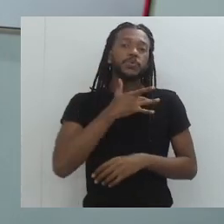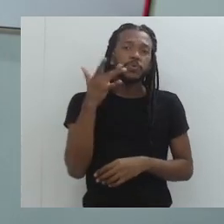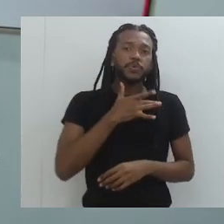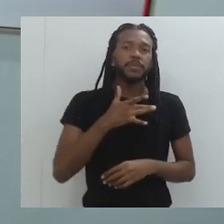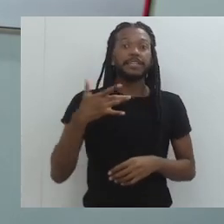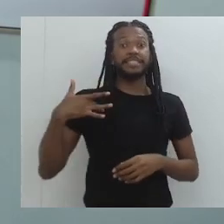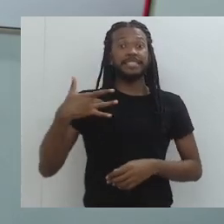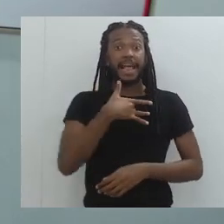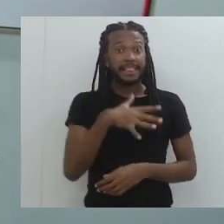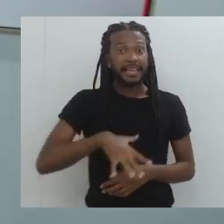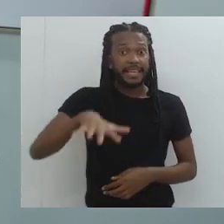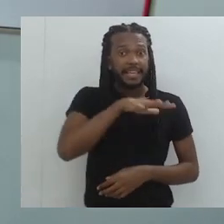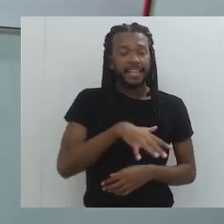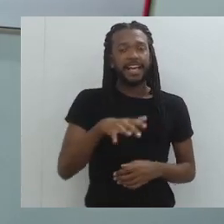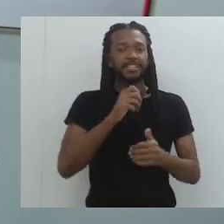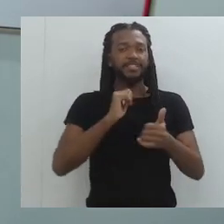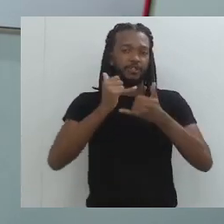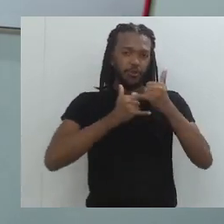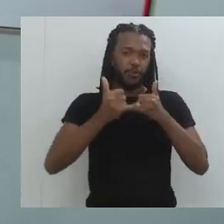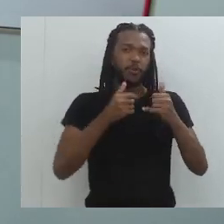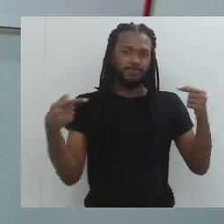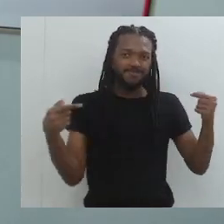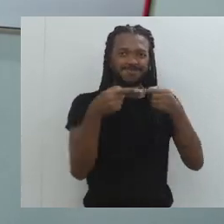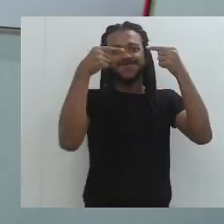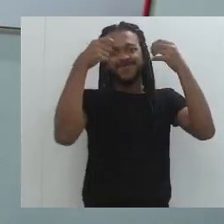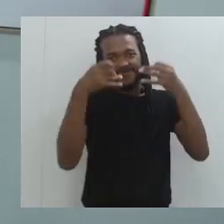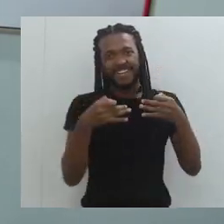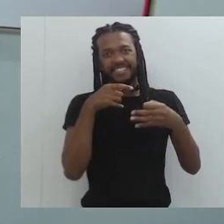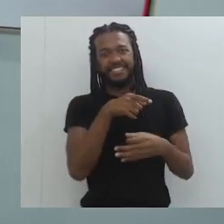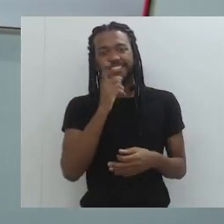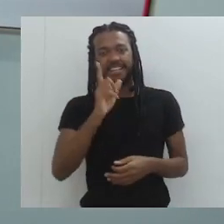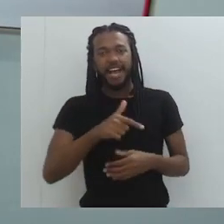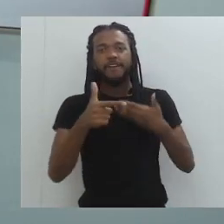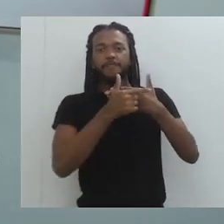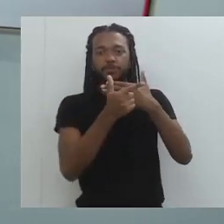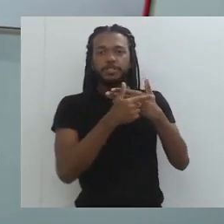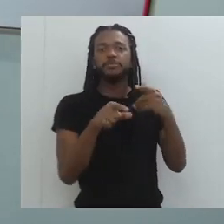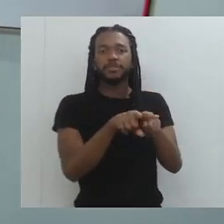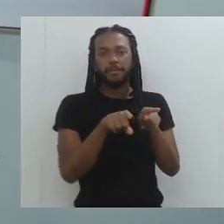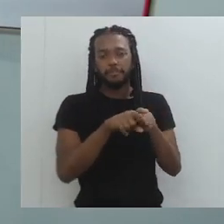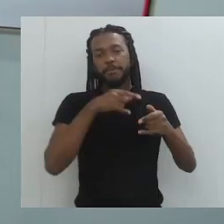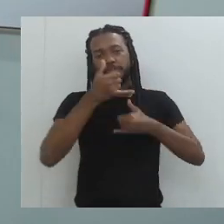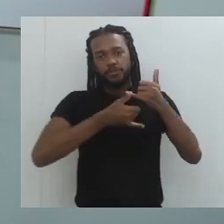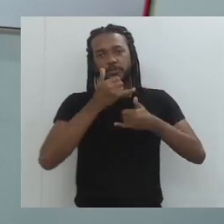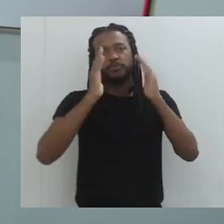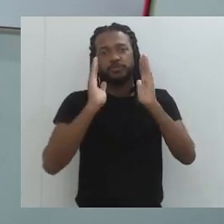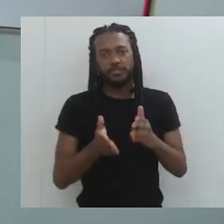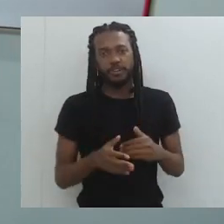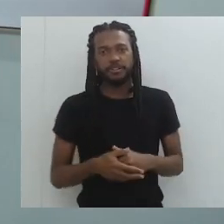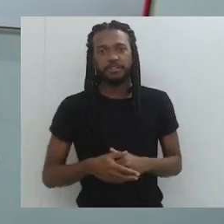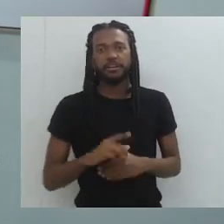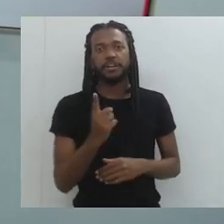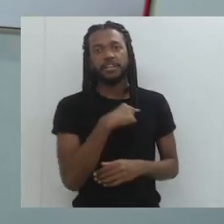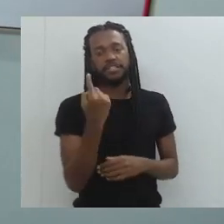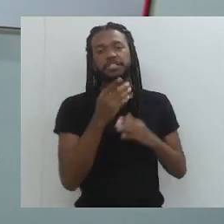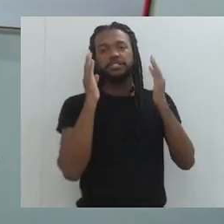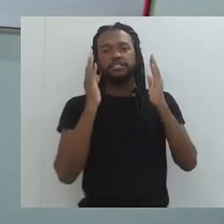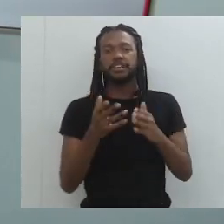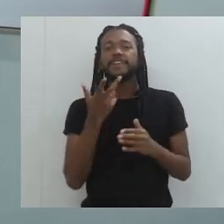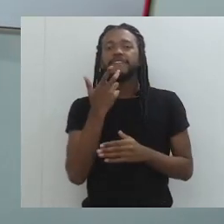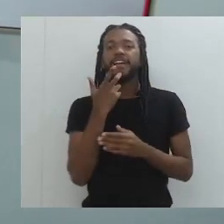e sadia que o jogo tem. Então, isso é uma das funções que o jogo tem, que é a questão